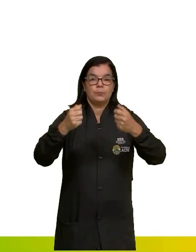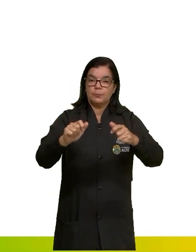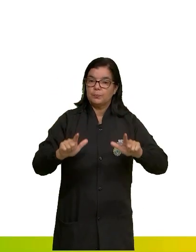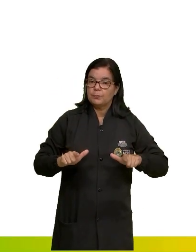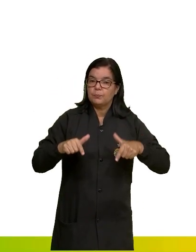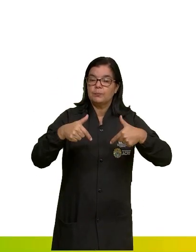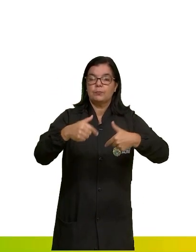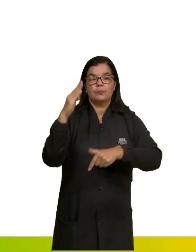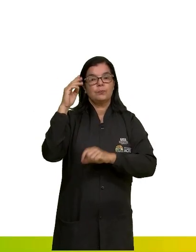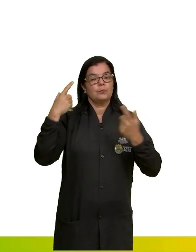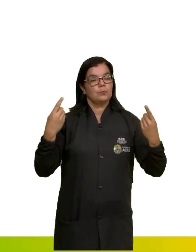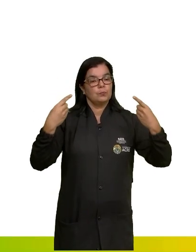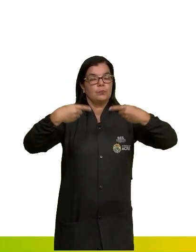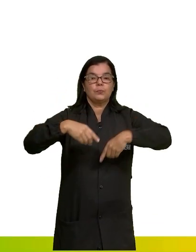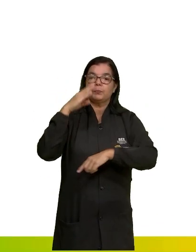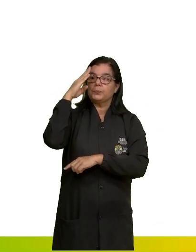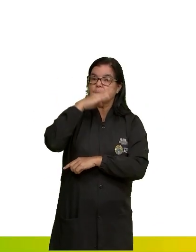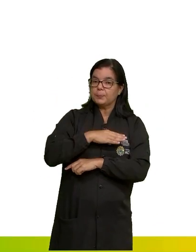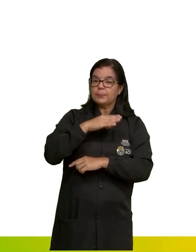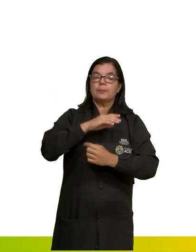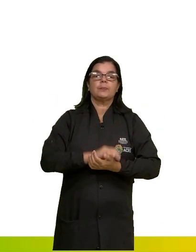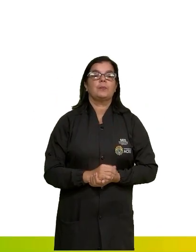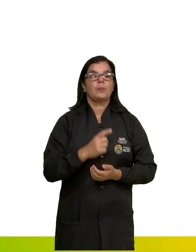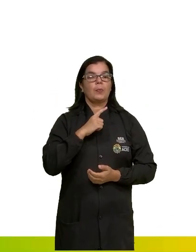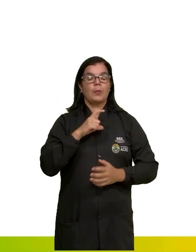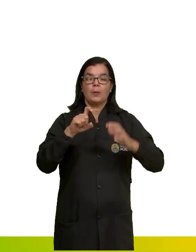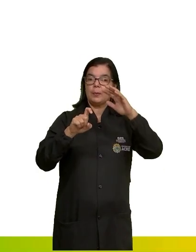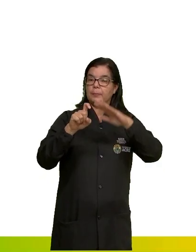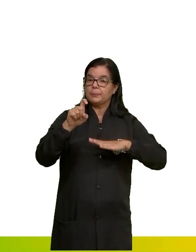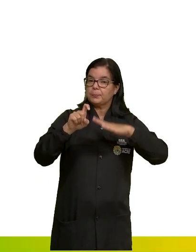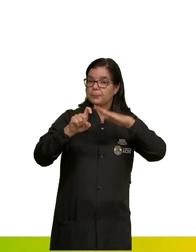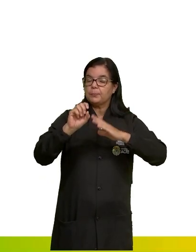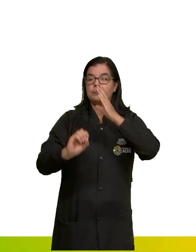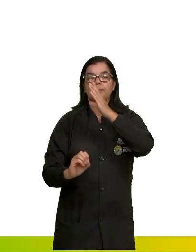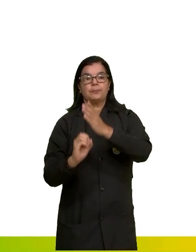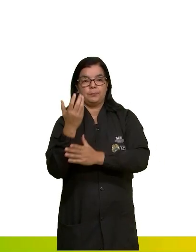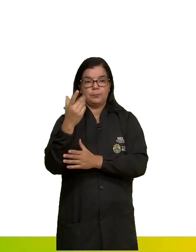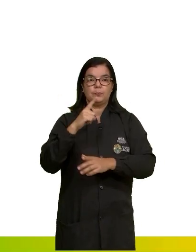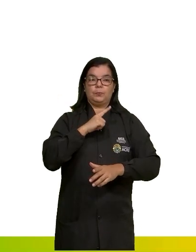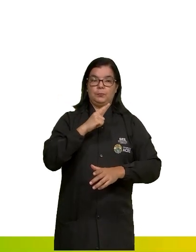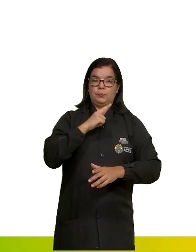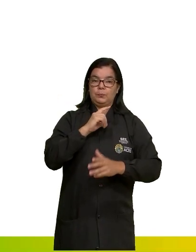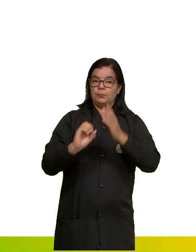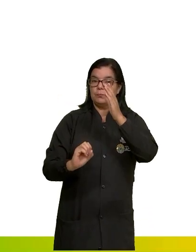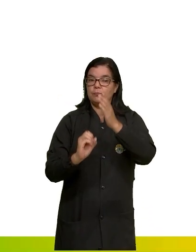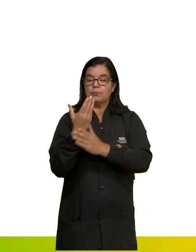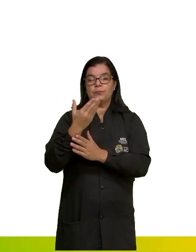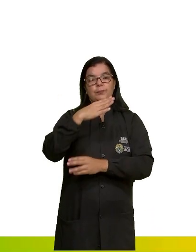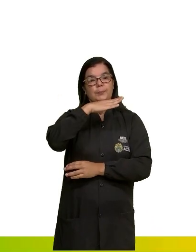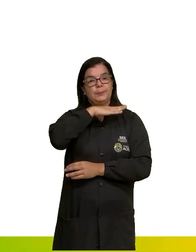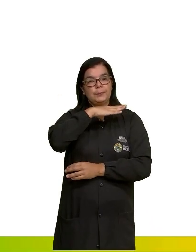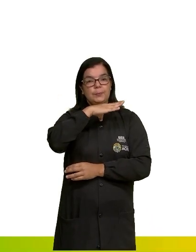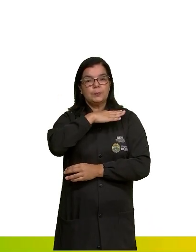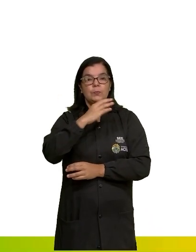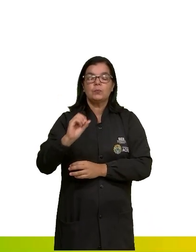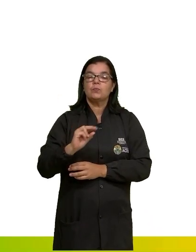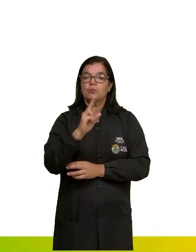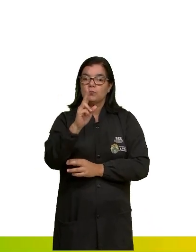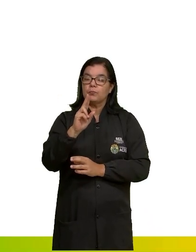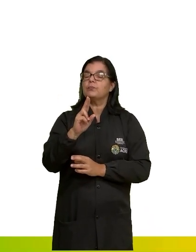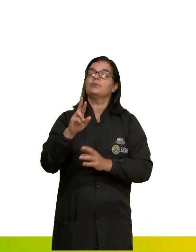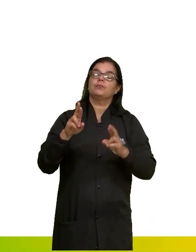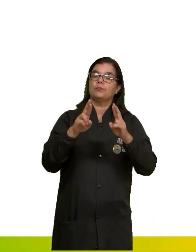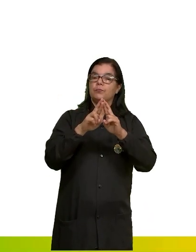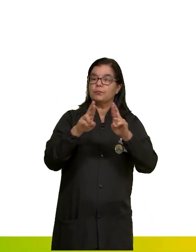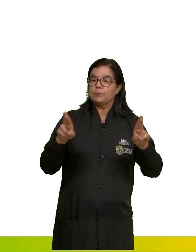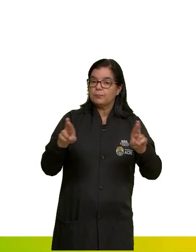contra o mal. Então, agora nós temos mitos de origem. Podem ser mitos de fundação de cidades ou de